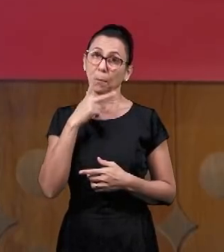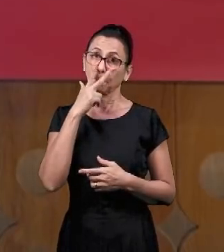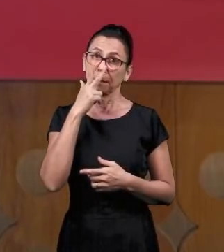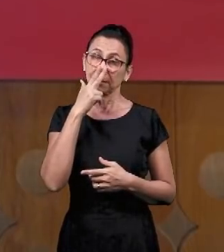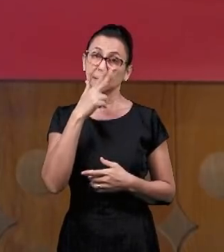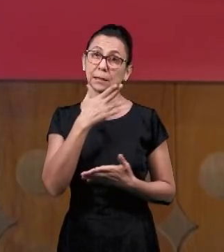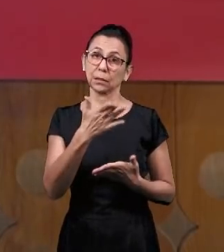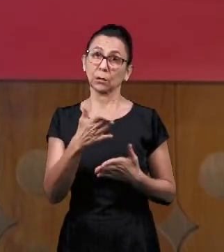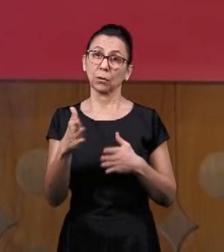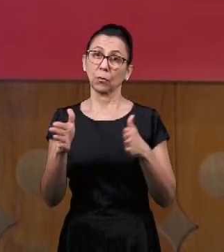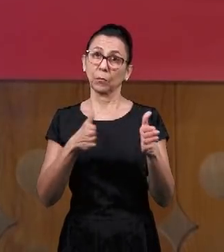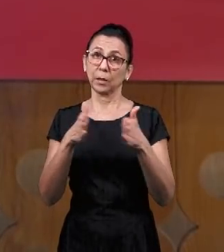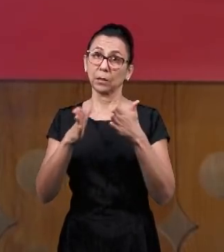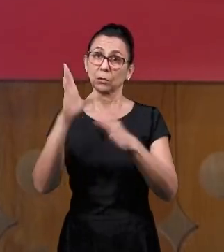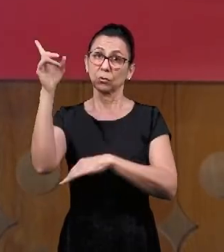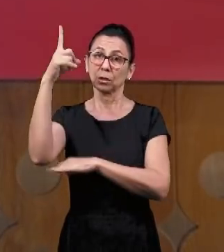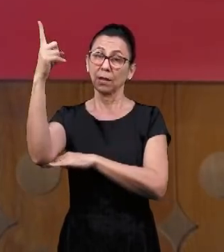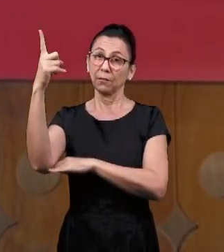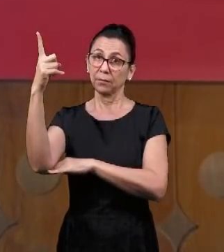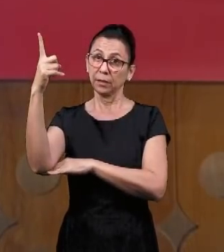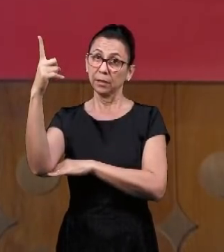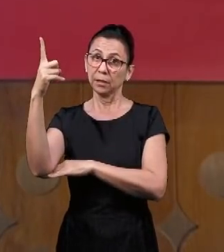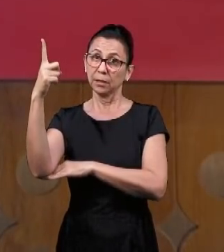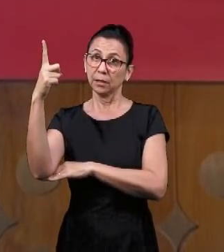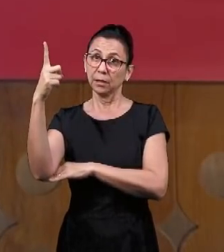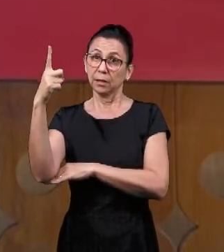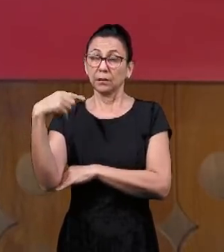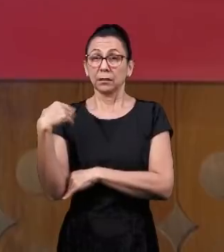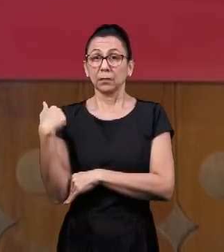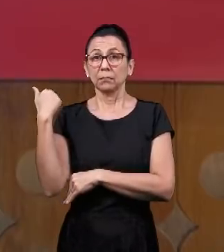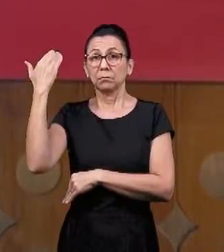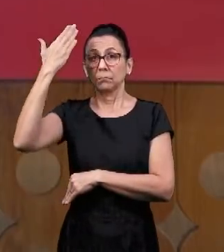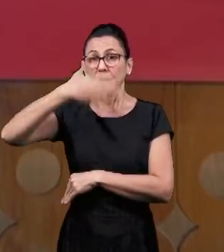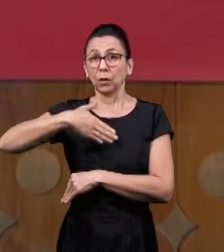hoje é a doutrina.